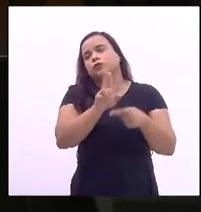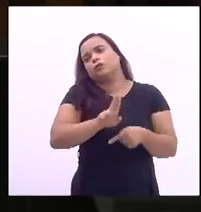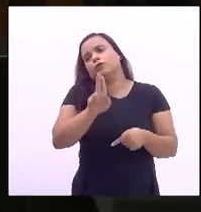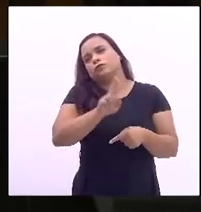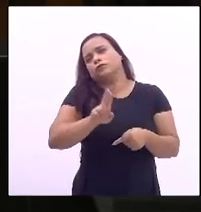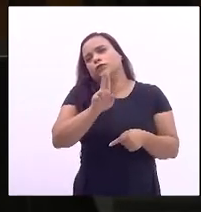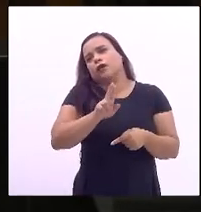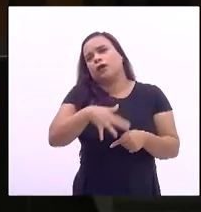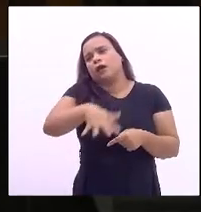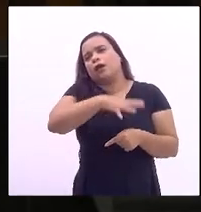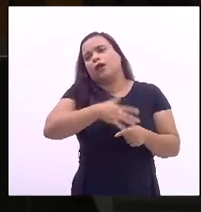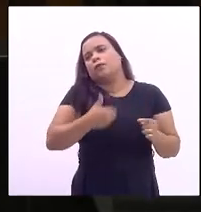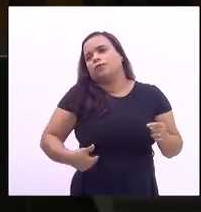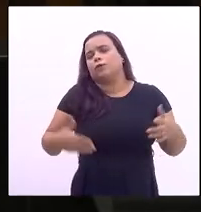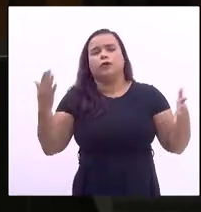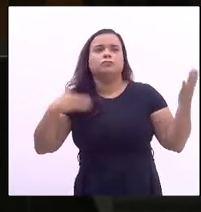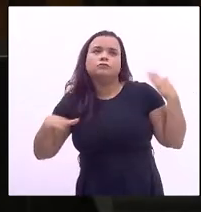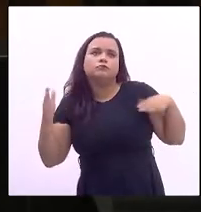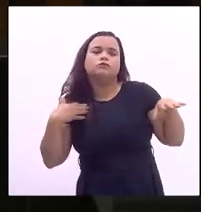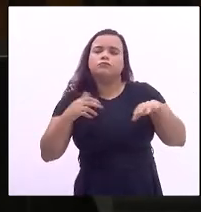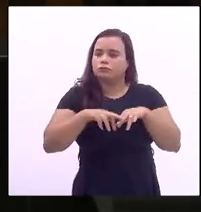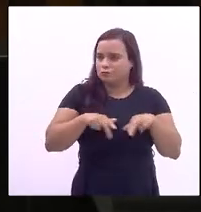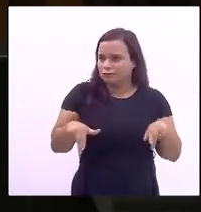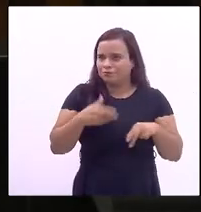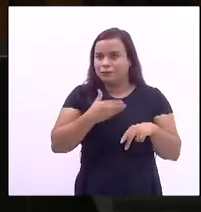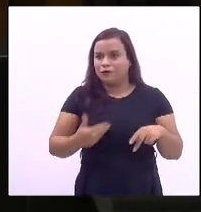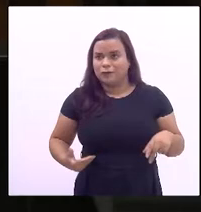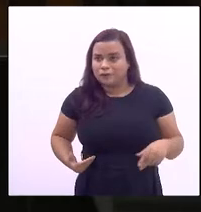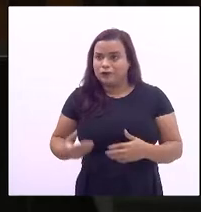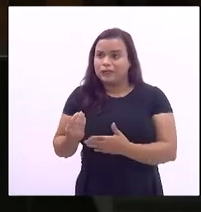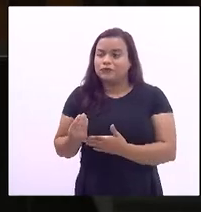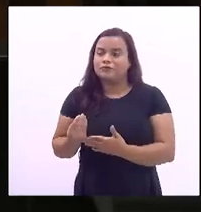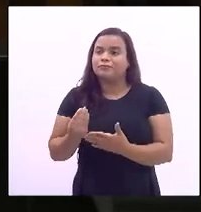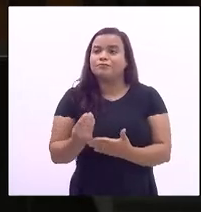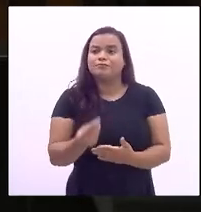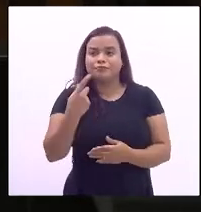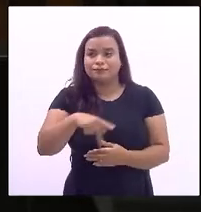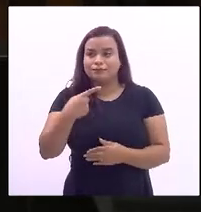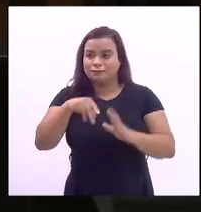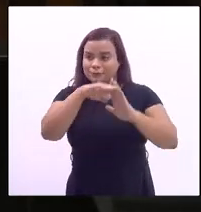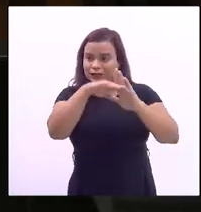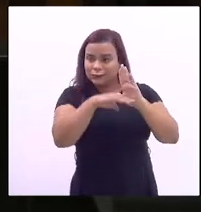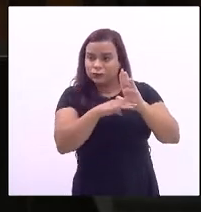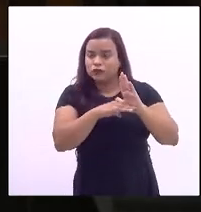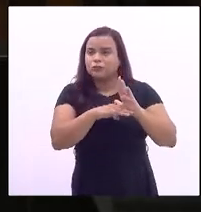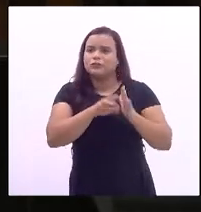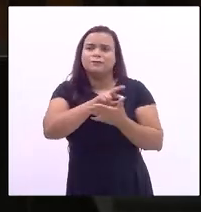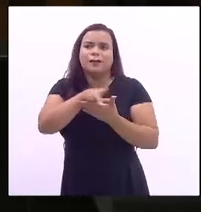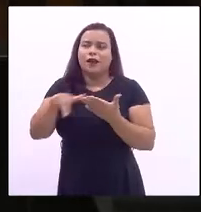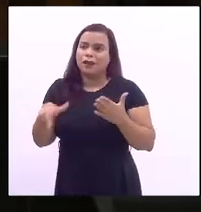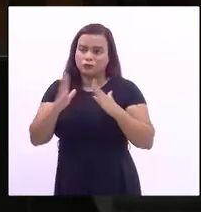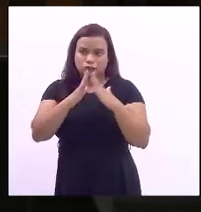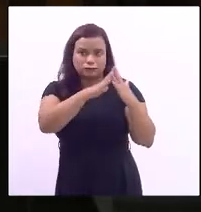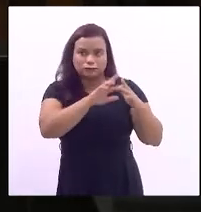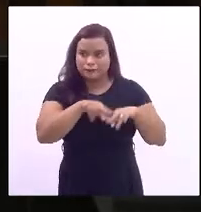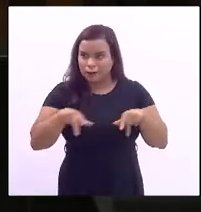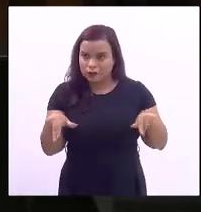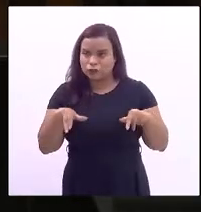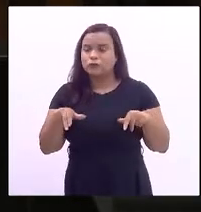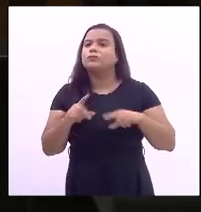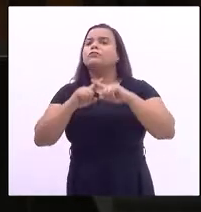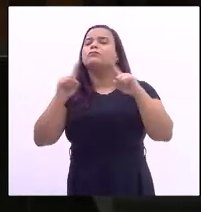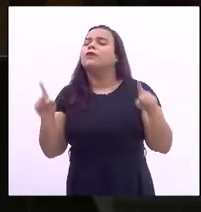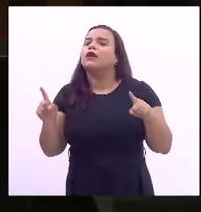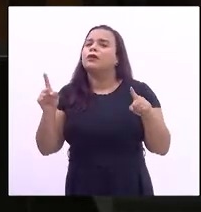enquanto uma área pública de lazer o governo mandar para cá essa lista com dezenas de imóveis